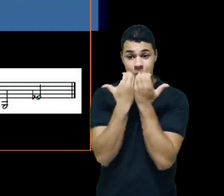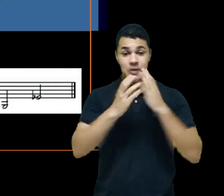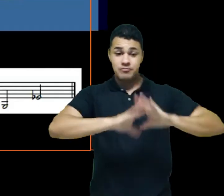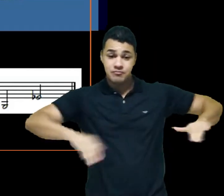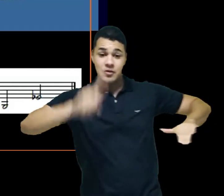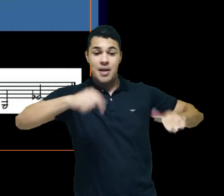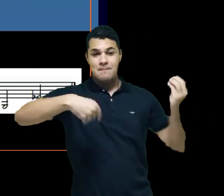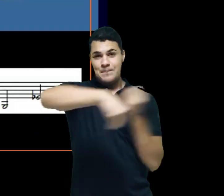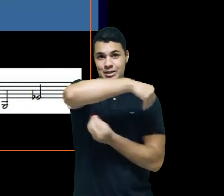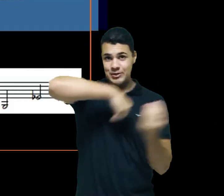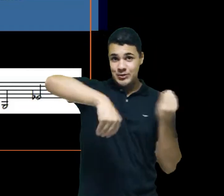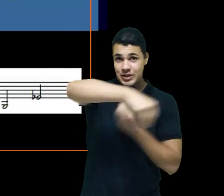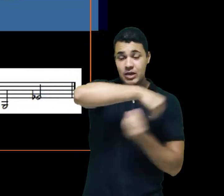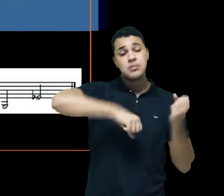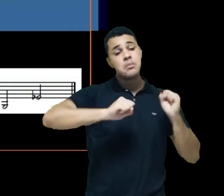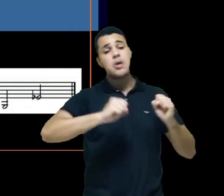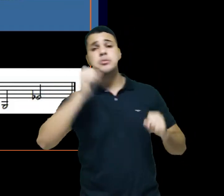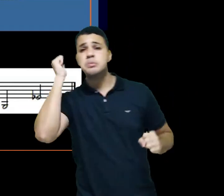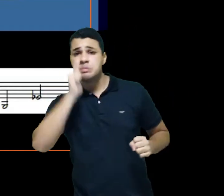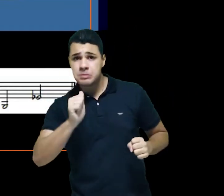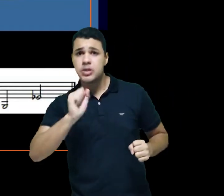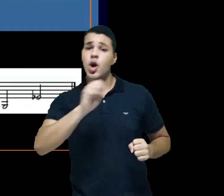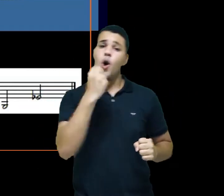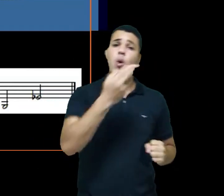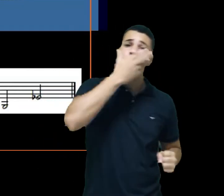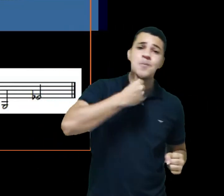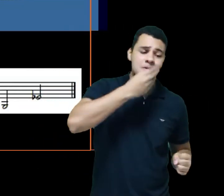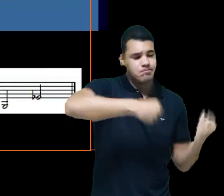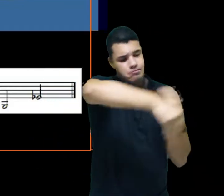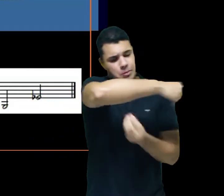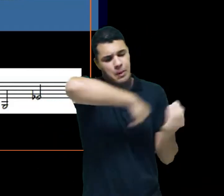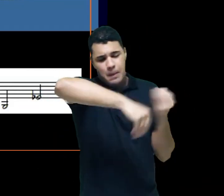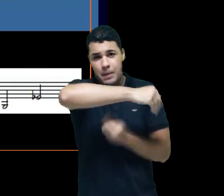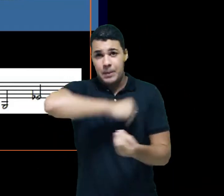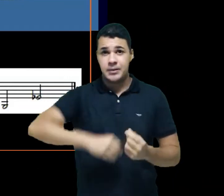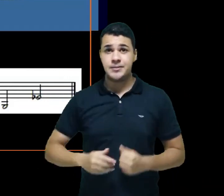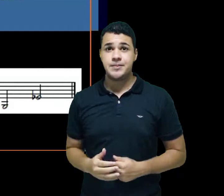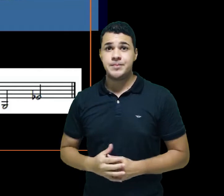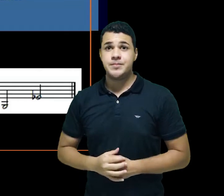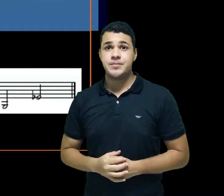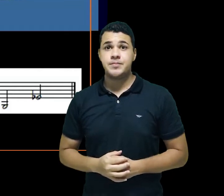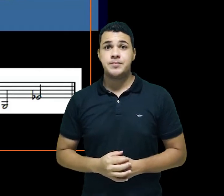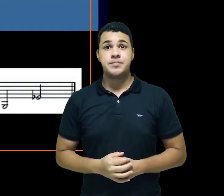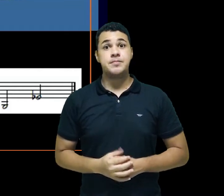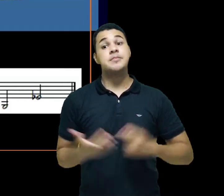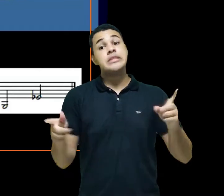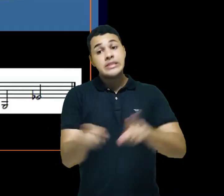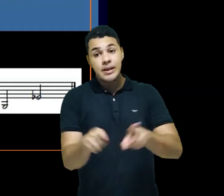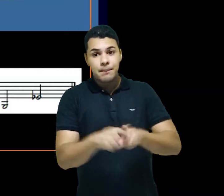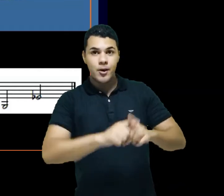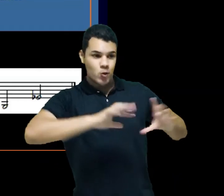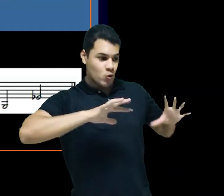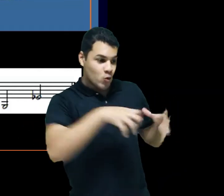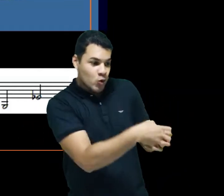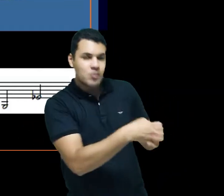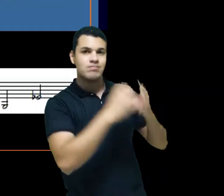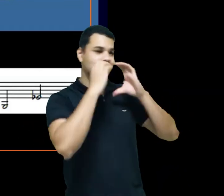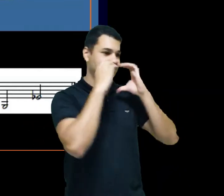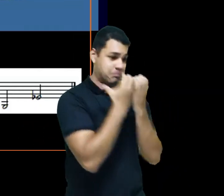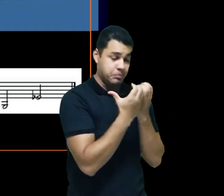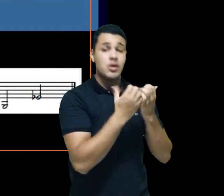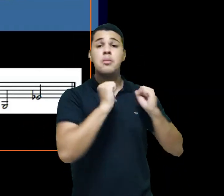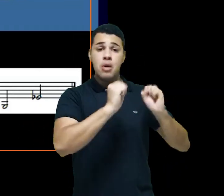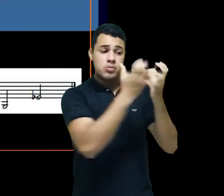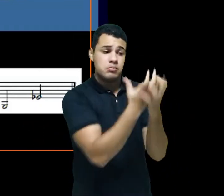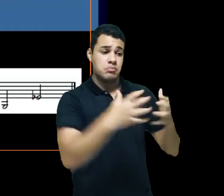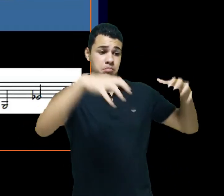costumam ser mistos, tanto com meninos quanto com meninas. E a classificação vocal, ela pode